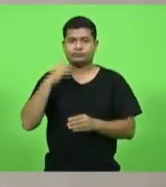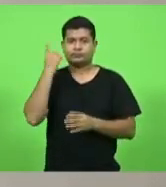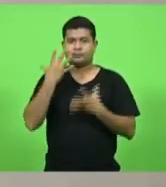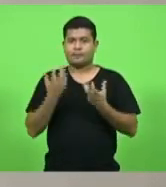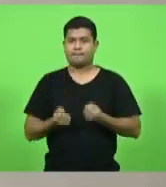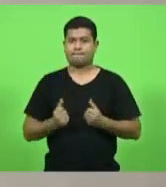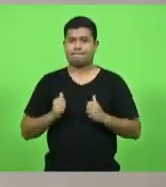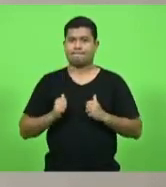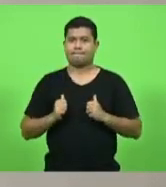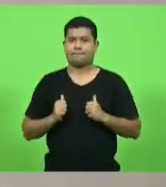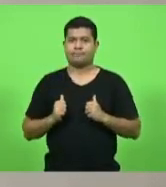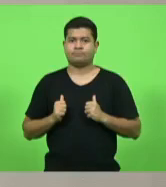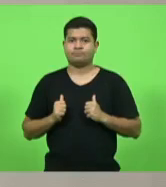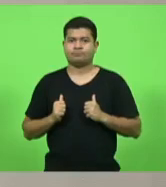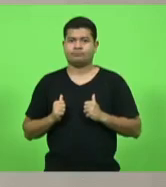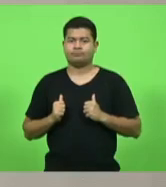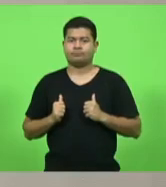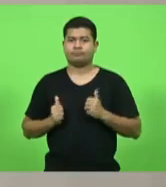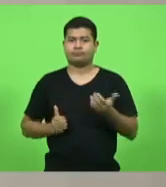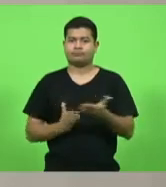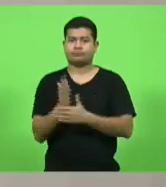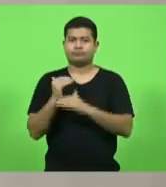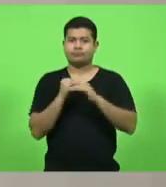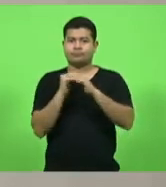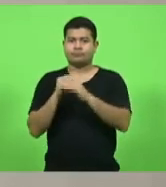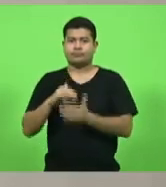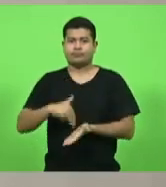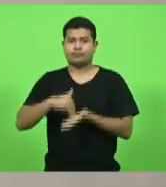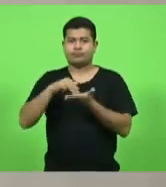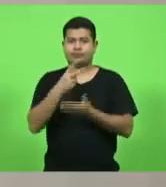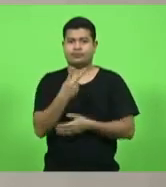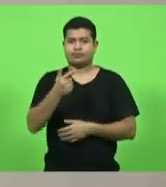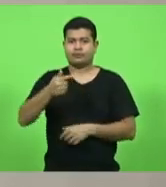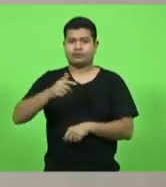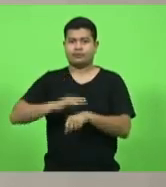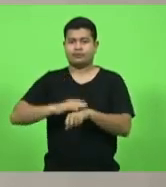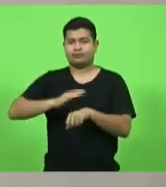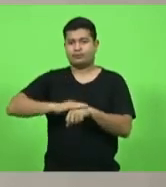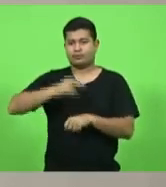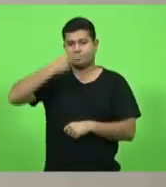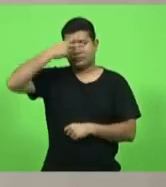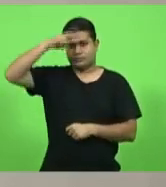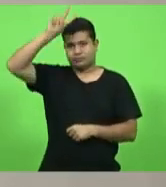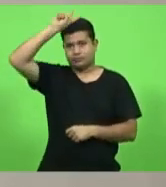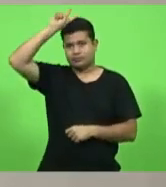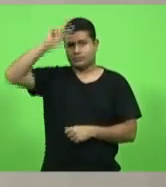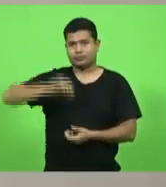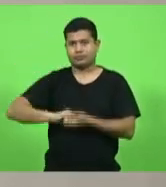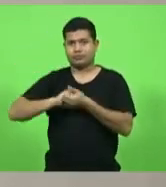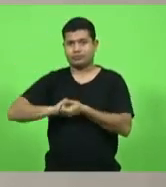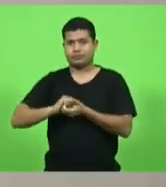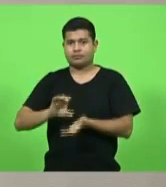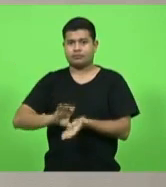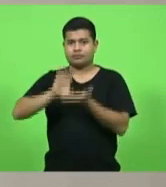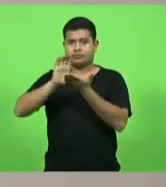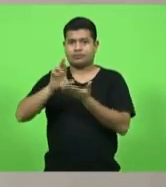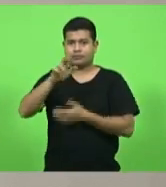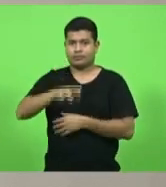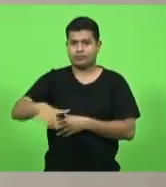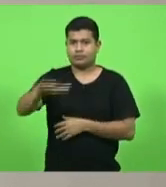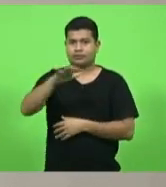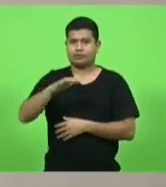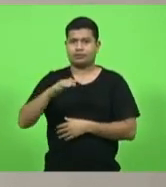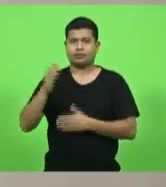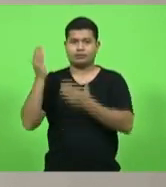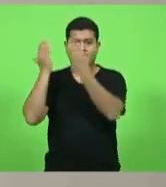permaneçam como se encontram. Aprovado por unanimidade. Moção 27, autor deputado Dr. Vicente Caro Preso, cumprimentando o presidente do Conselho Regional de